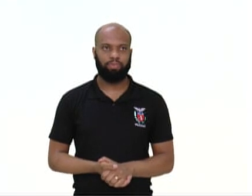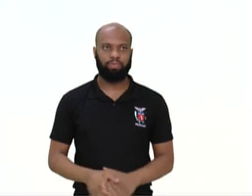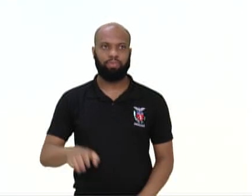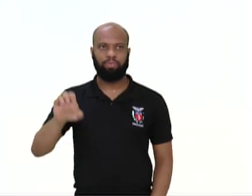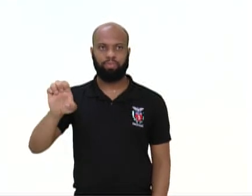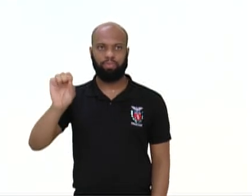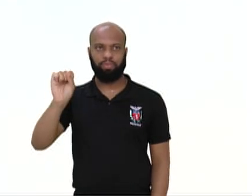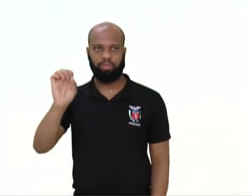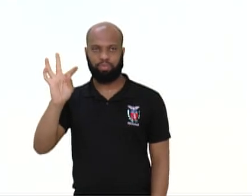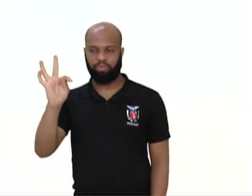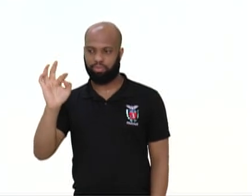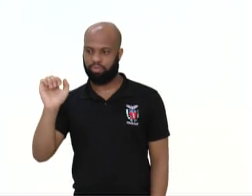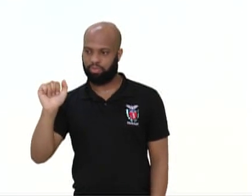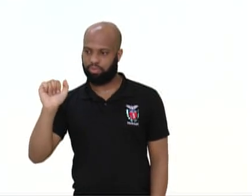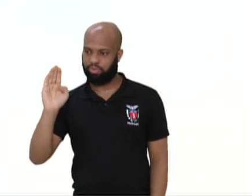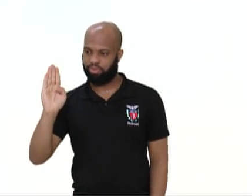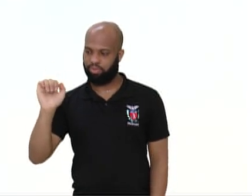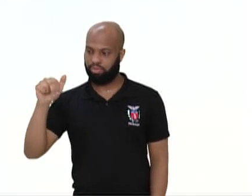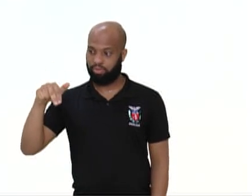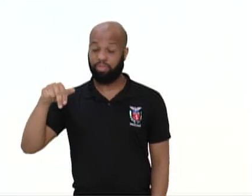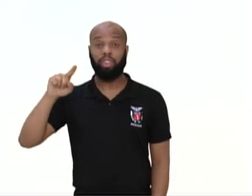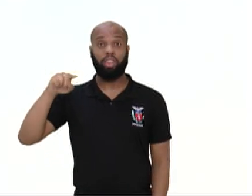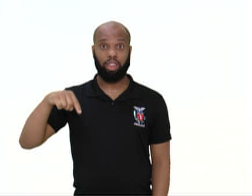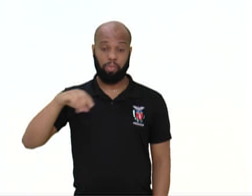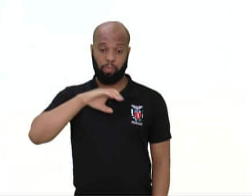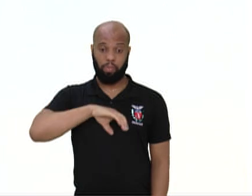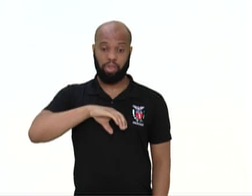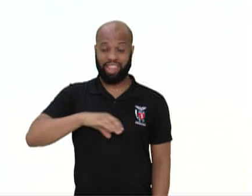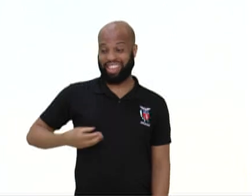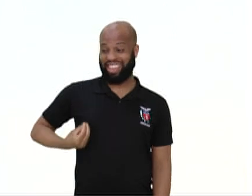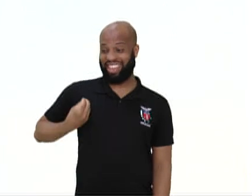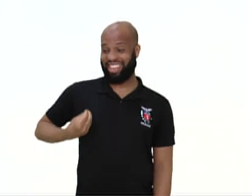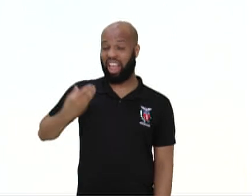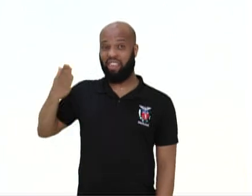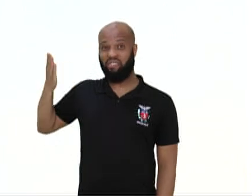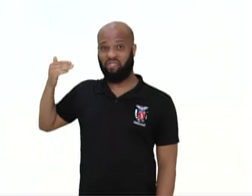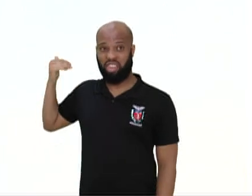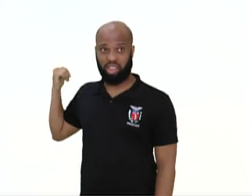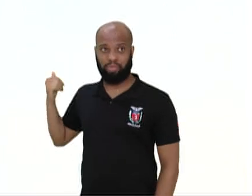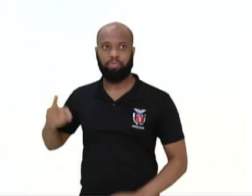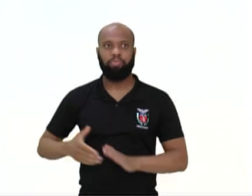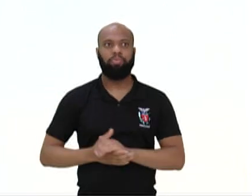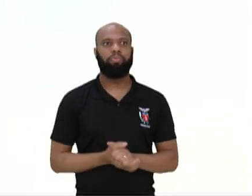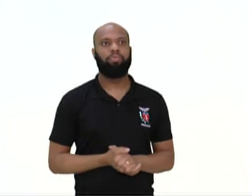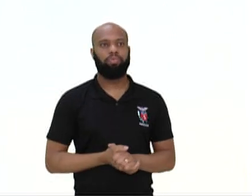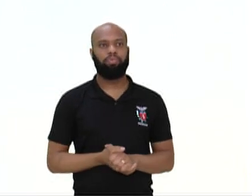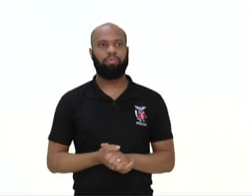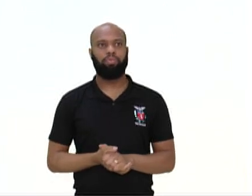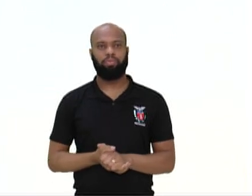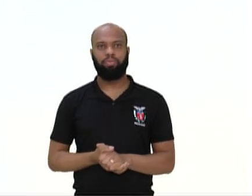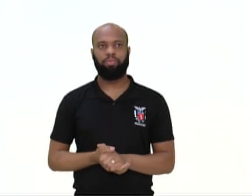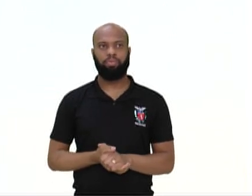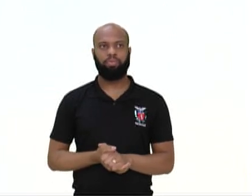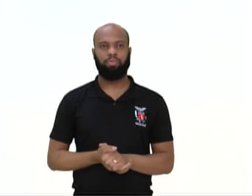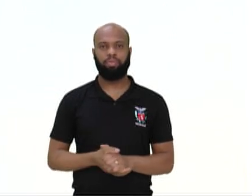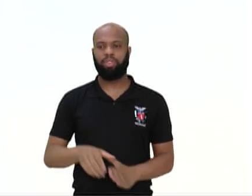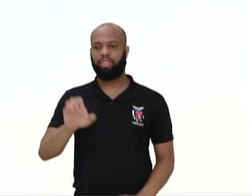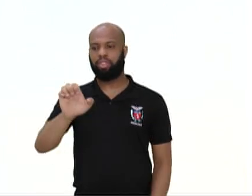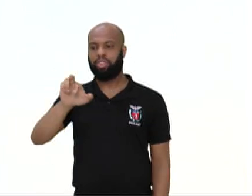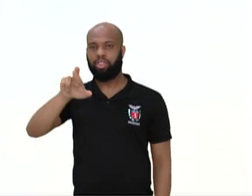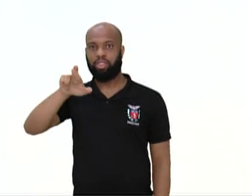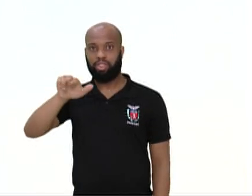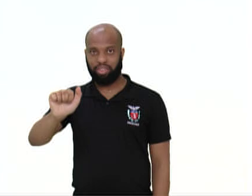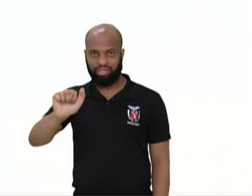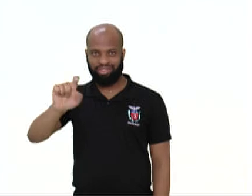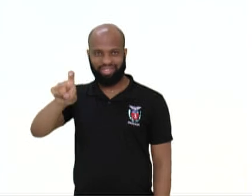estaban. Em português, estavam. Então, passado. Um lago era um oceano. Igual ao